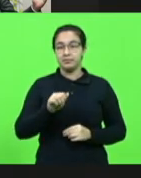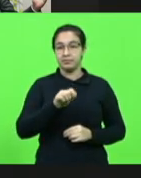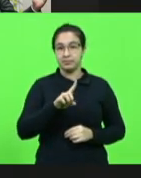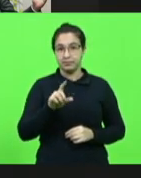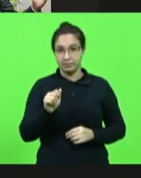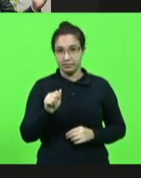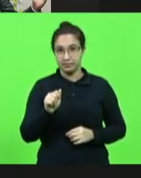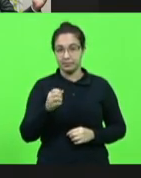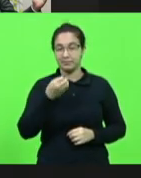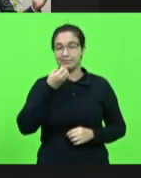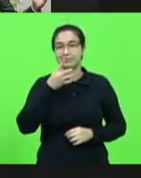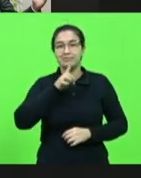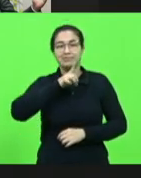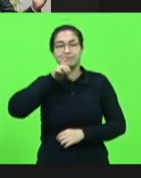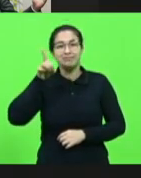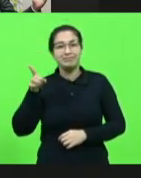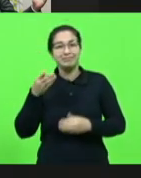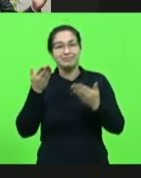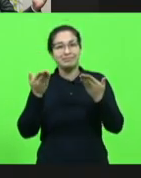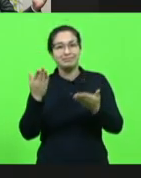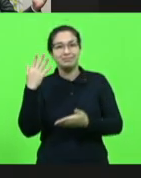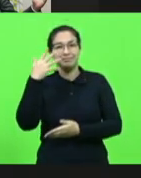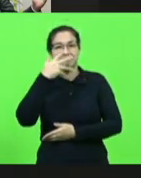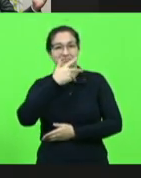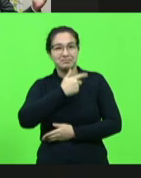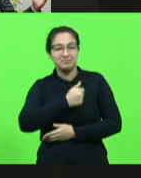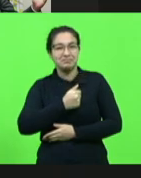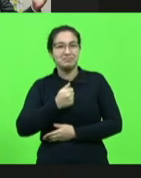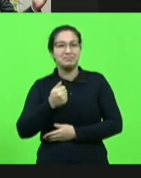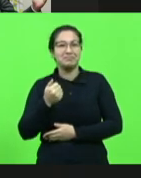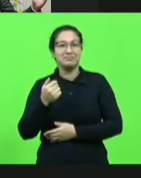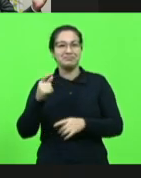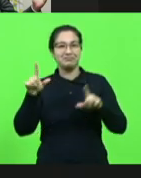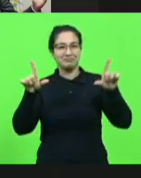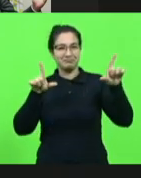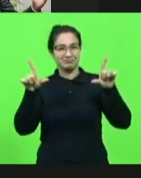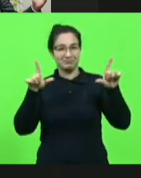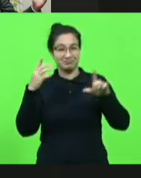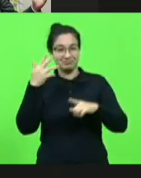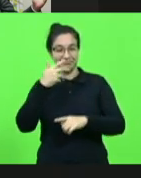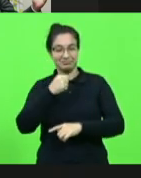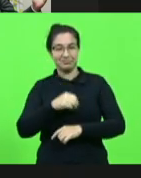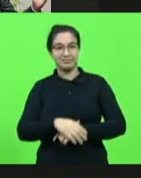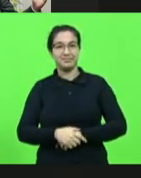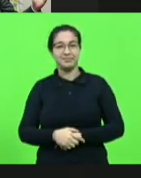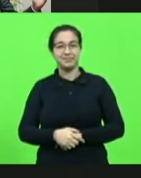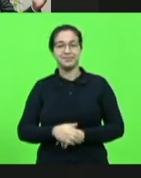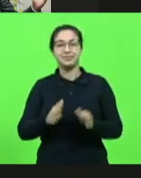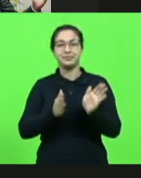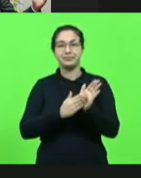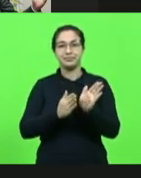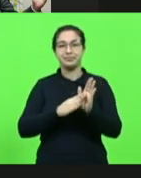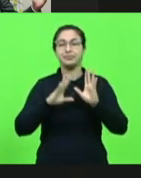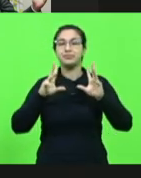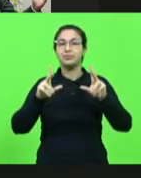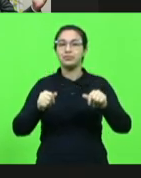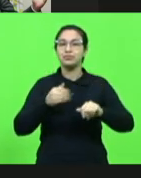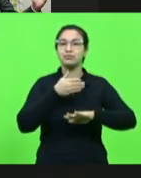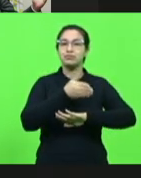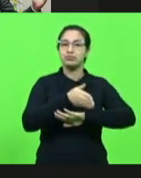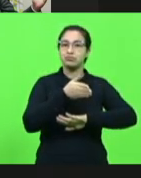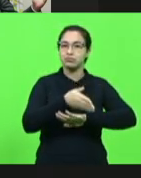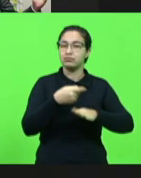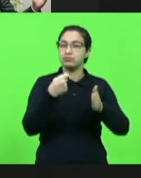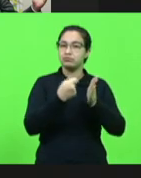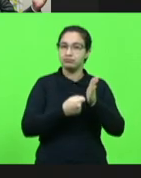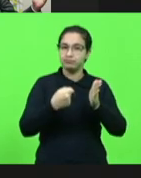deputada Ada, bom dia. Está bonita, bom dia, radiante, bom dia. Bem no vídeo. Realmente eu quero parabenizar a todos que participaram dessa luta,